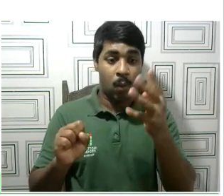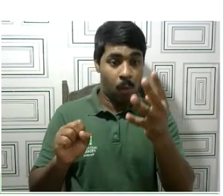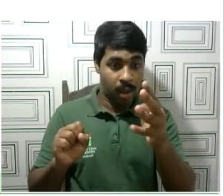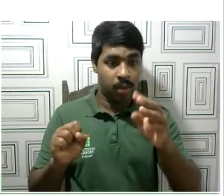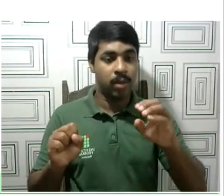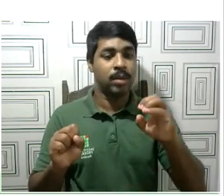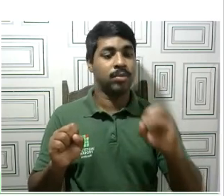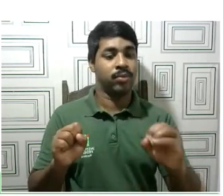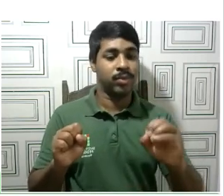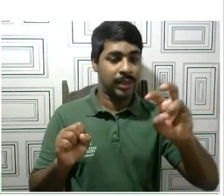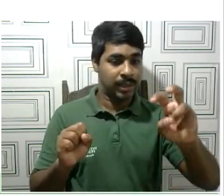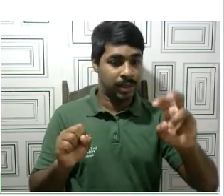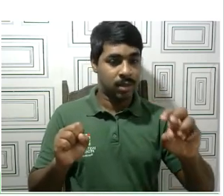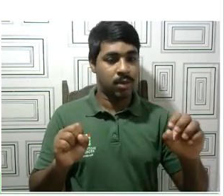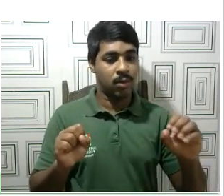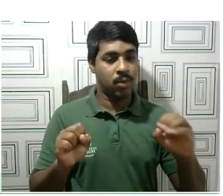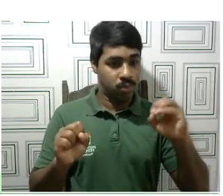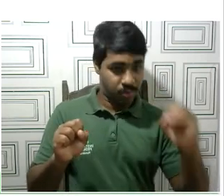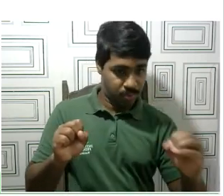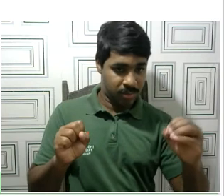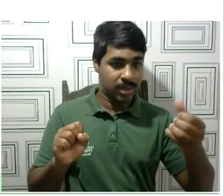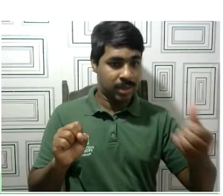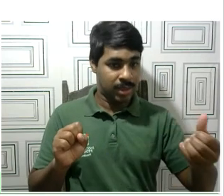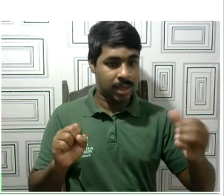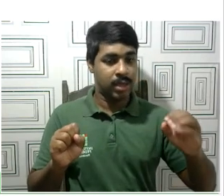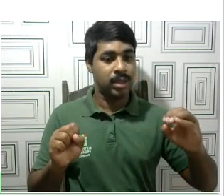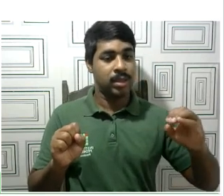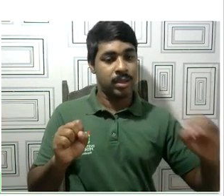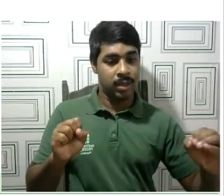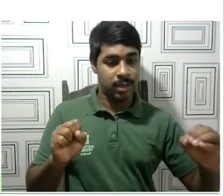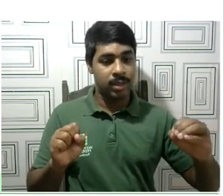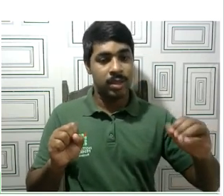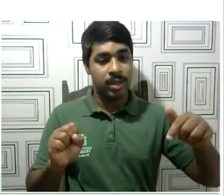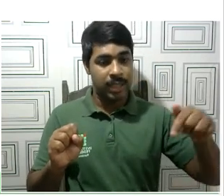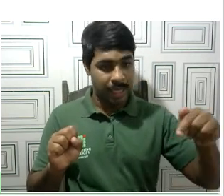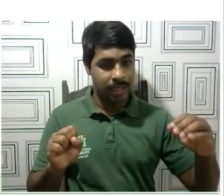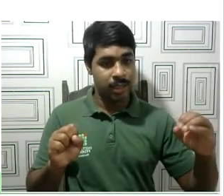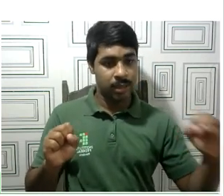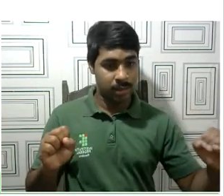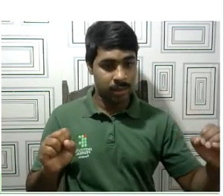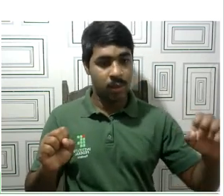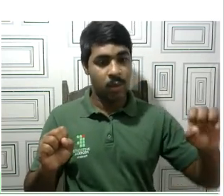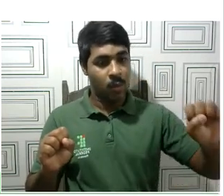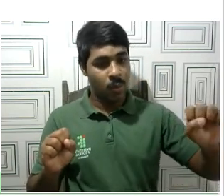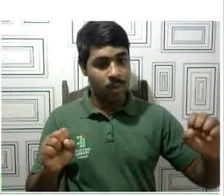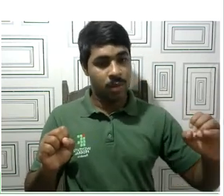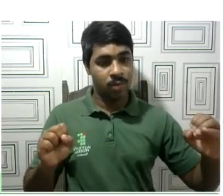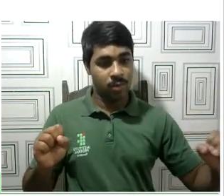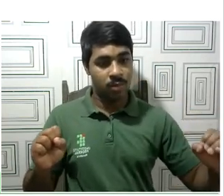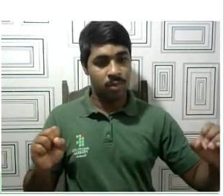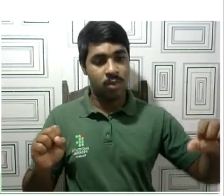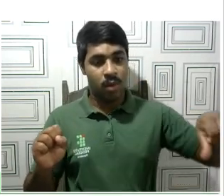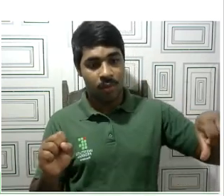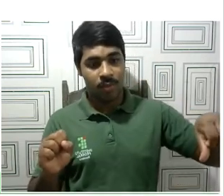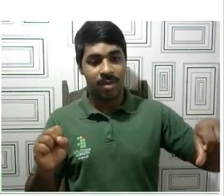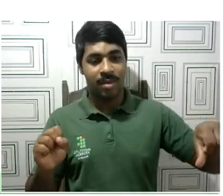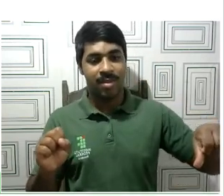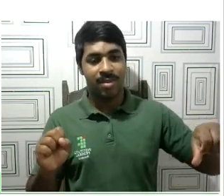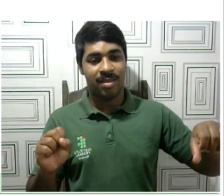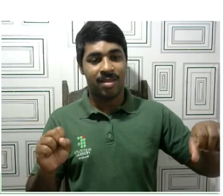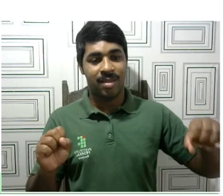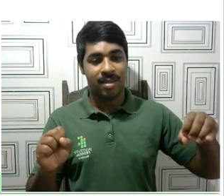8, aí 9, 3, 2, 7, tá? Ó, são 9, né? Então aqui, ó, a vírgula tá aqui,